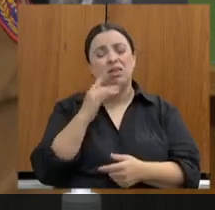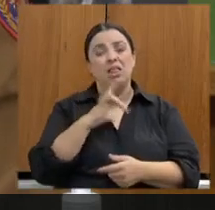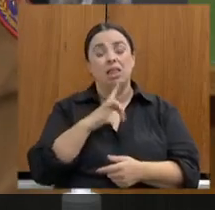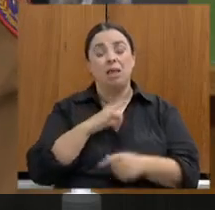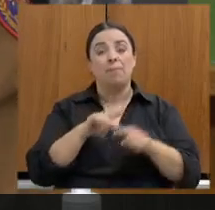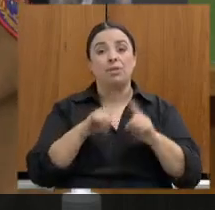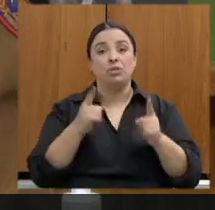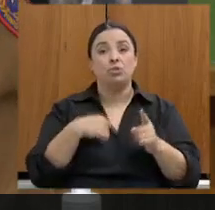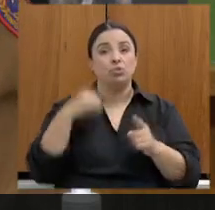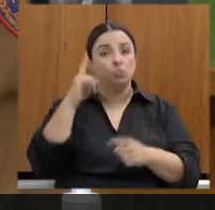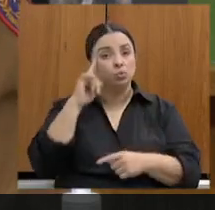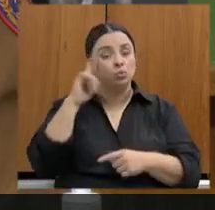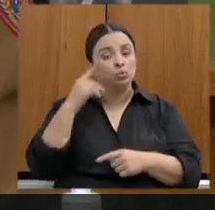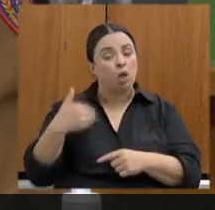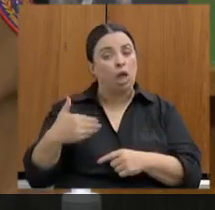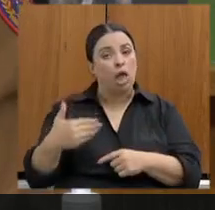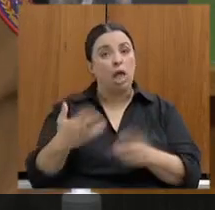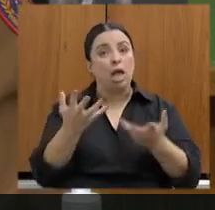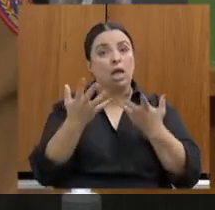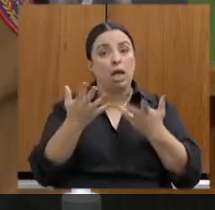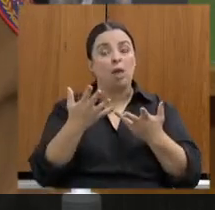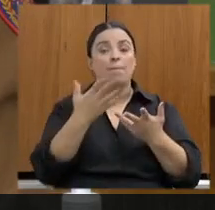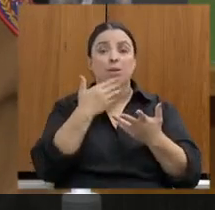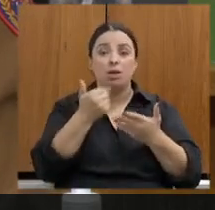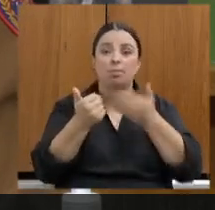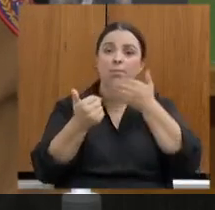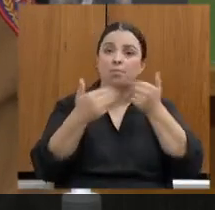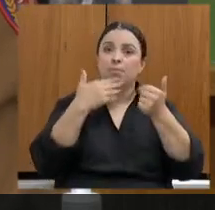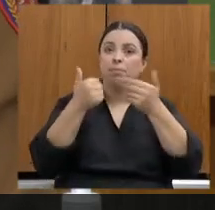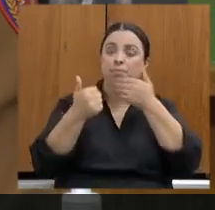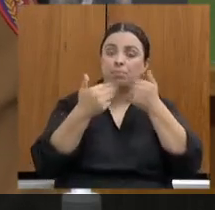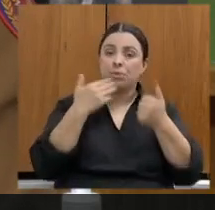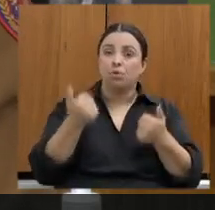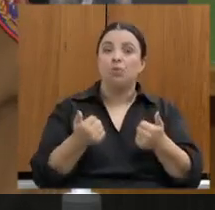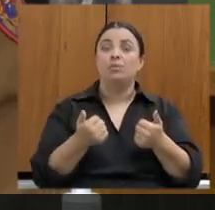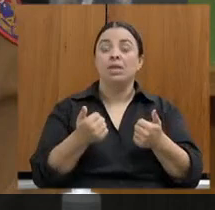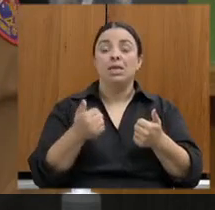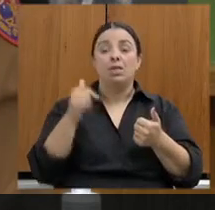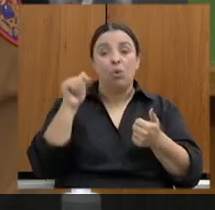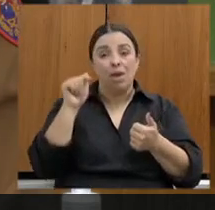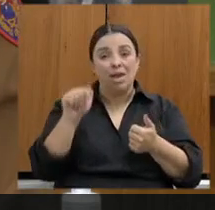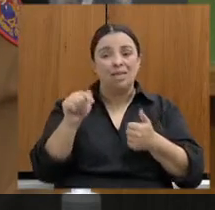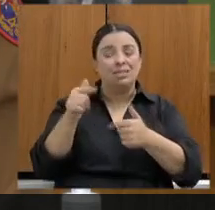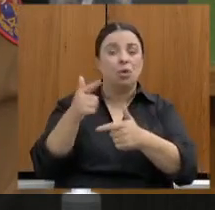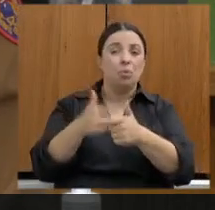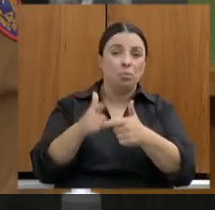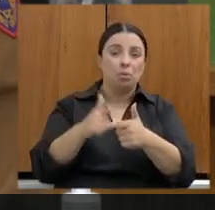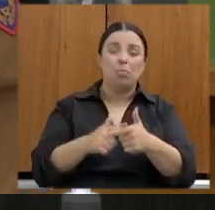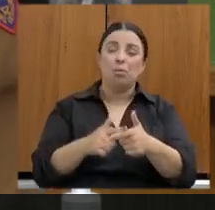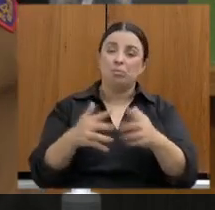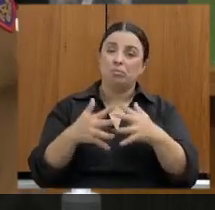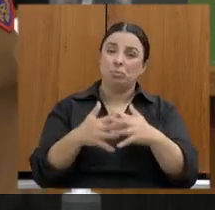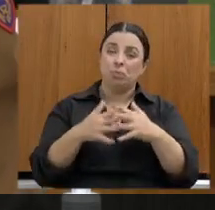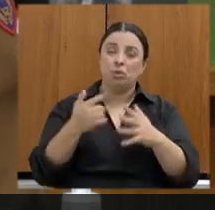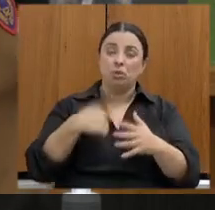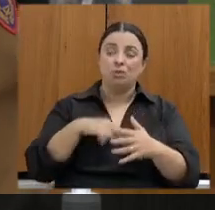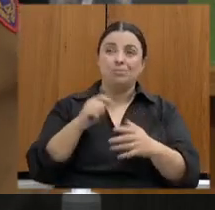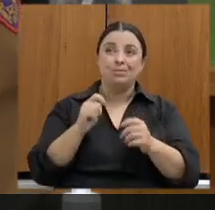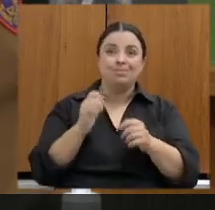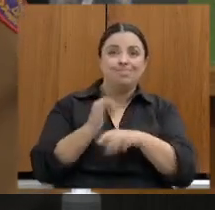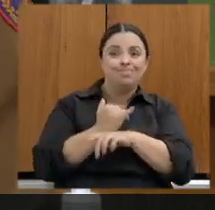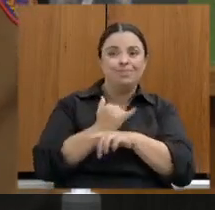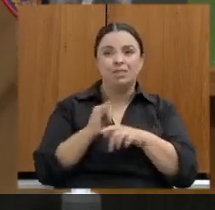melhoria continuada Então nesse sentido é um é um fato complexo que a gente precisa achar uma solução para ele nós estamos buscando